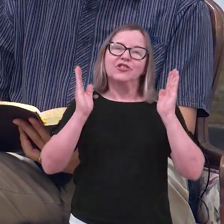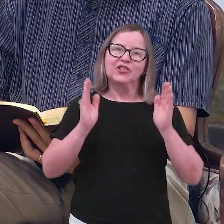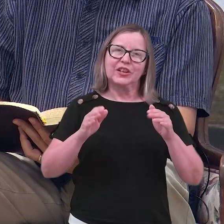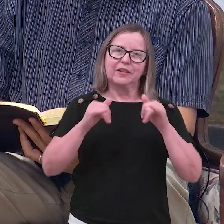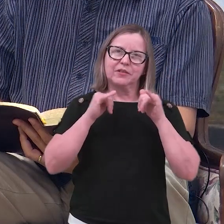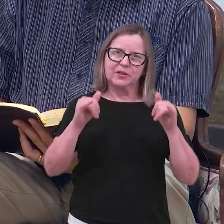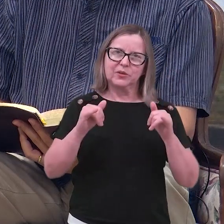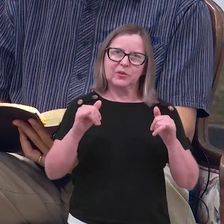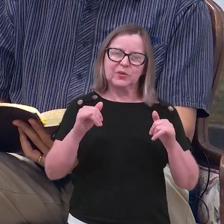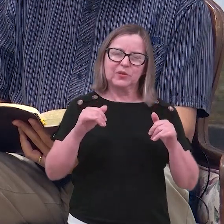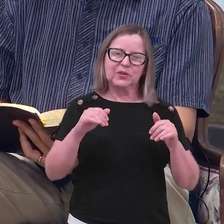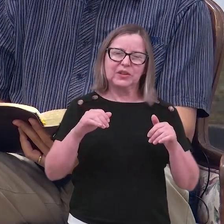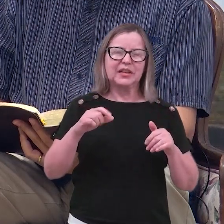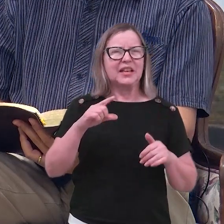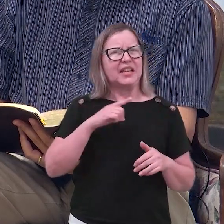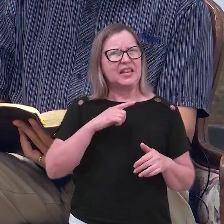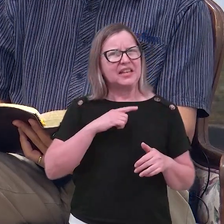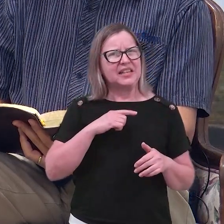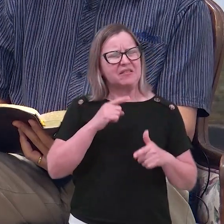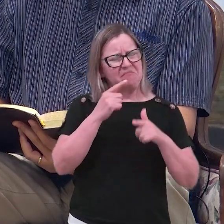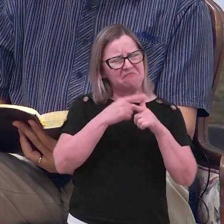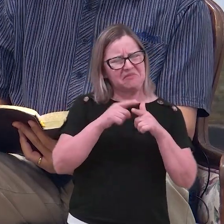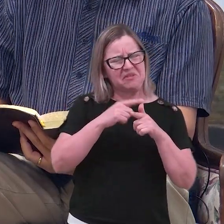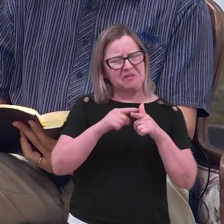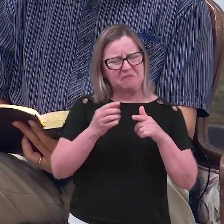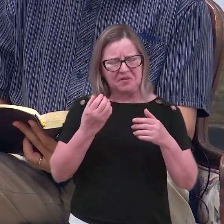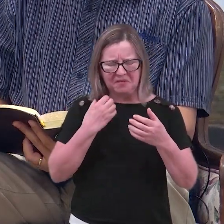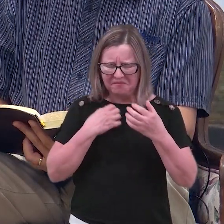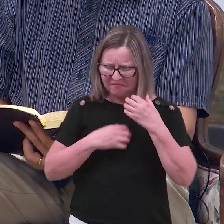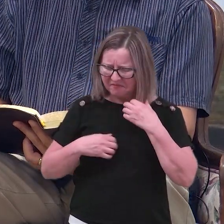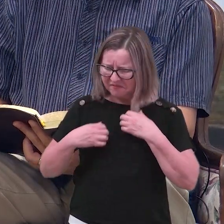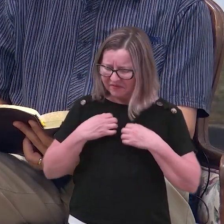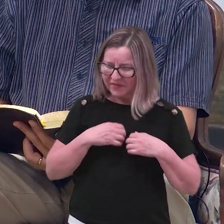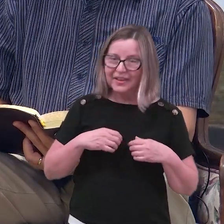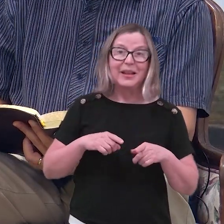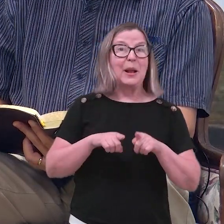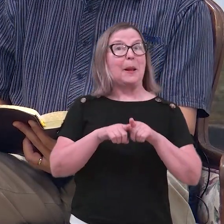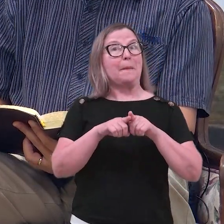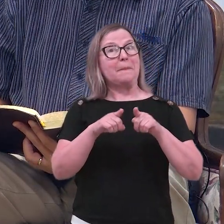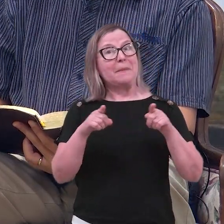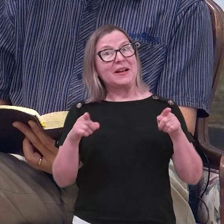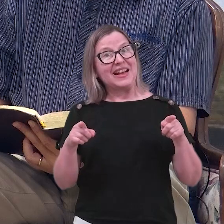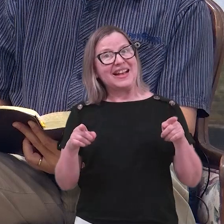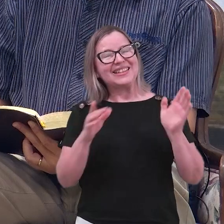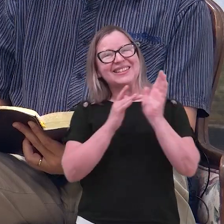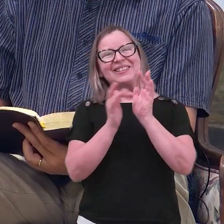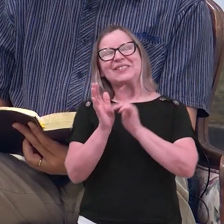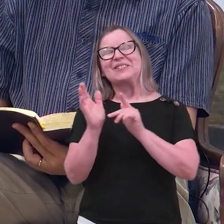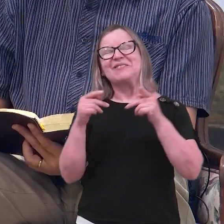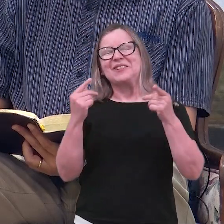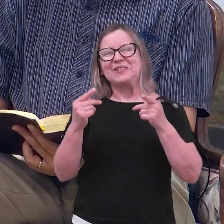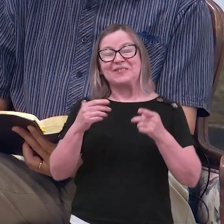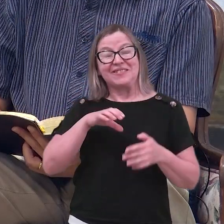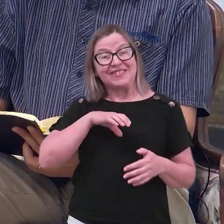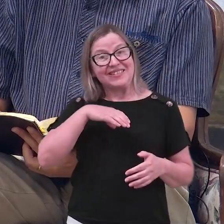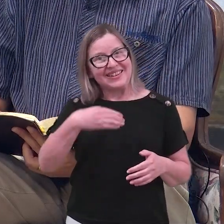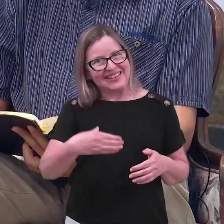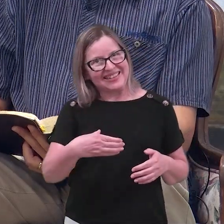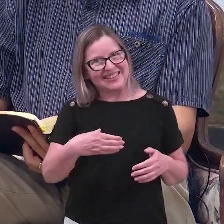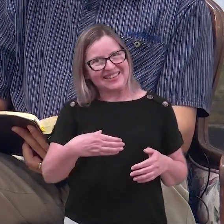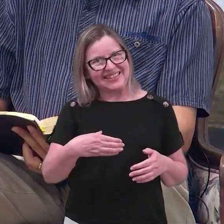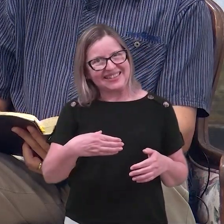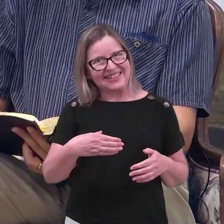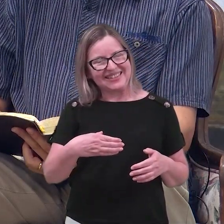teríamos tribulações, no mundo nós teríamos aflições, mas em contrapartida ele vai dizer, tende bom